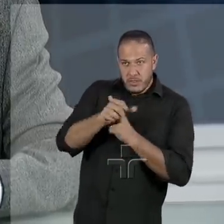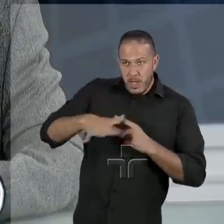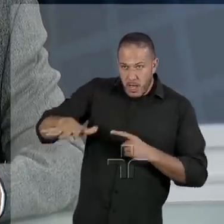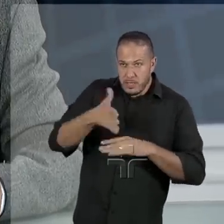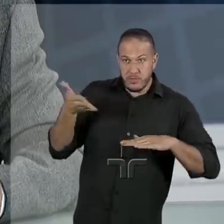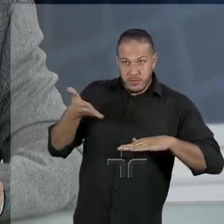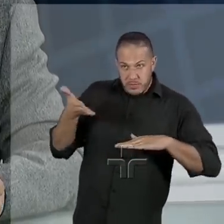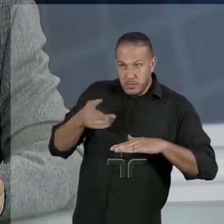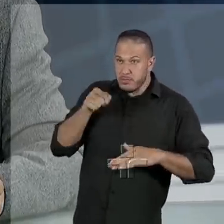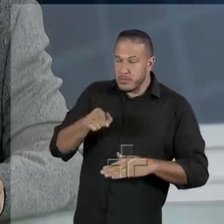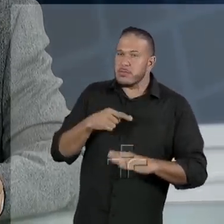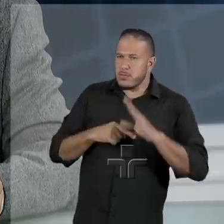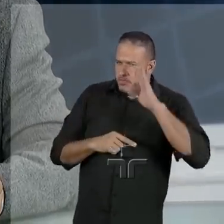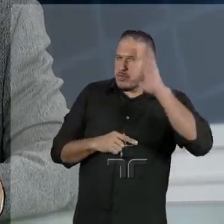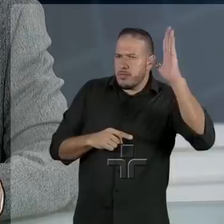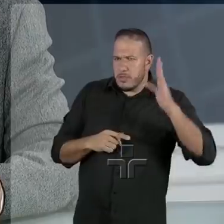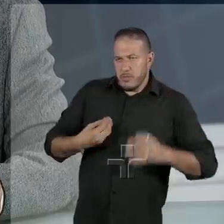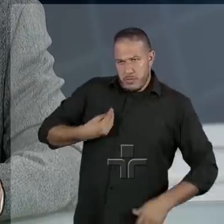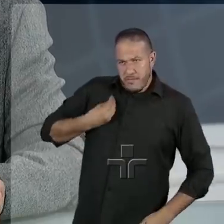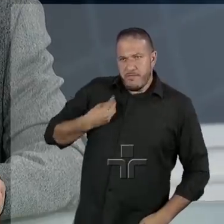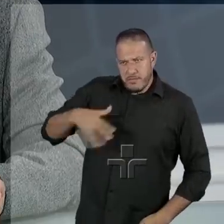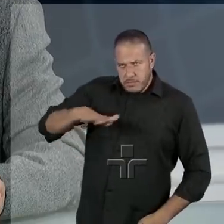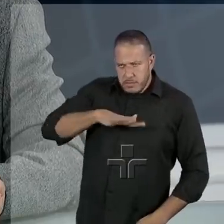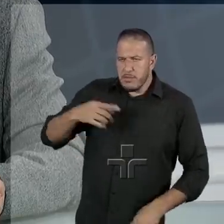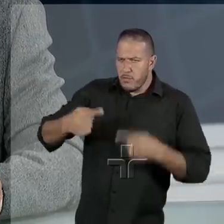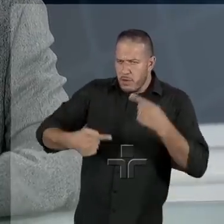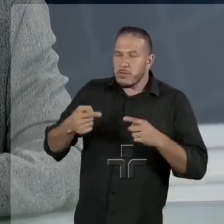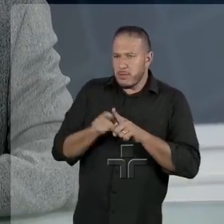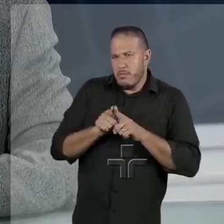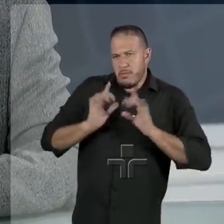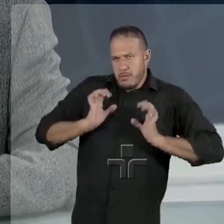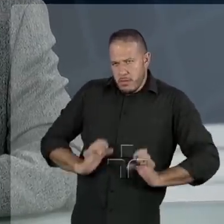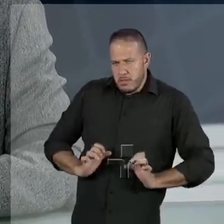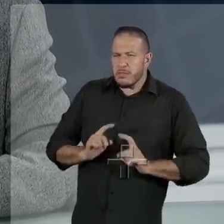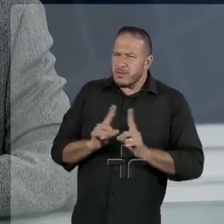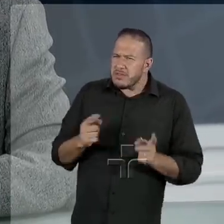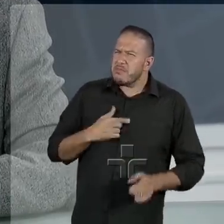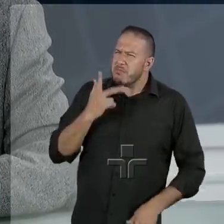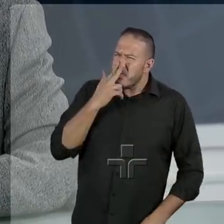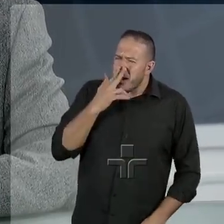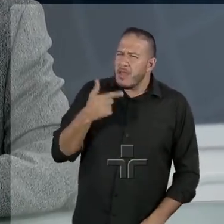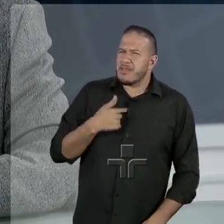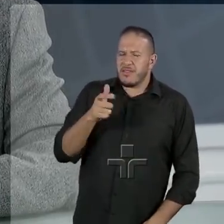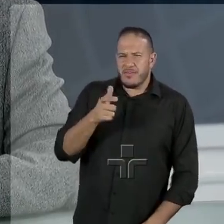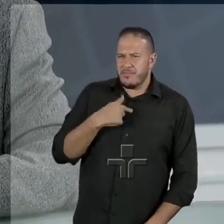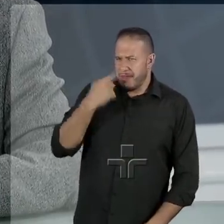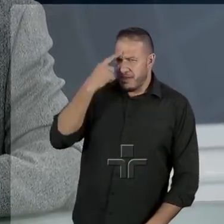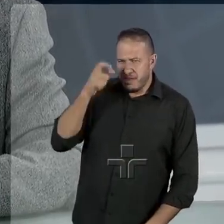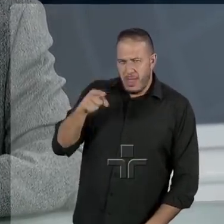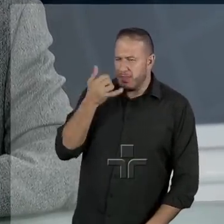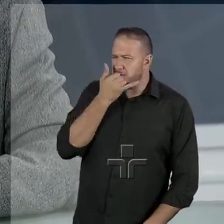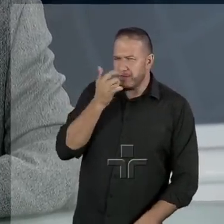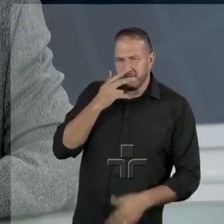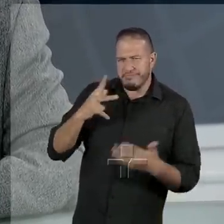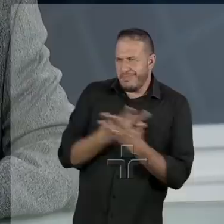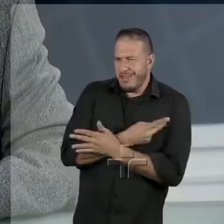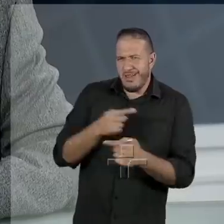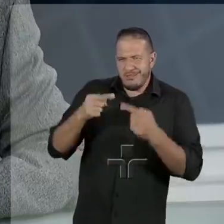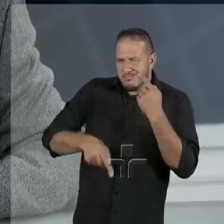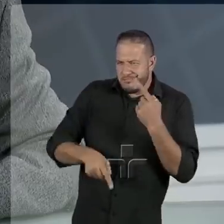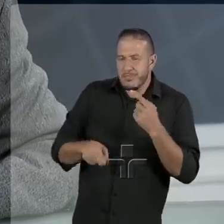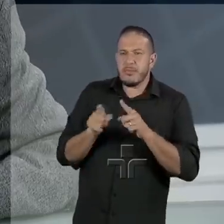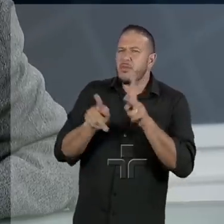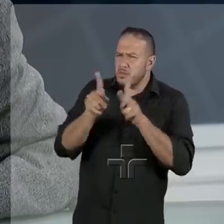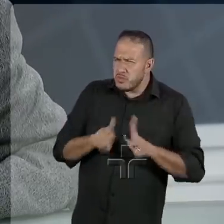elementos fundamentais da vida política e ética, né? Então, me parece que foi uma iniciativa infeliz a forma que foi feita. O